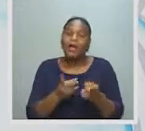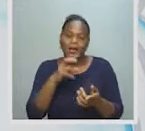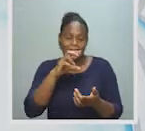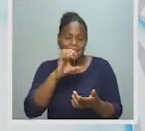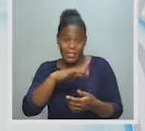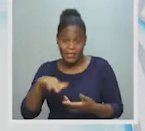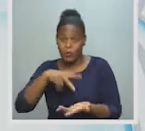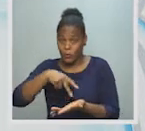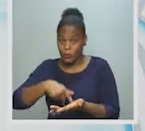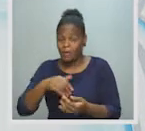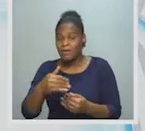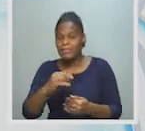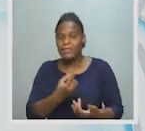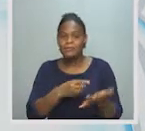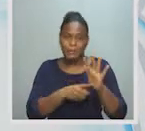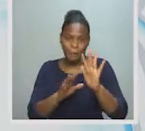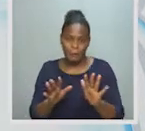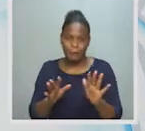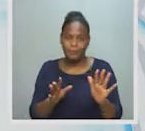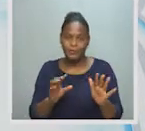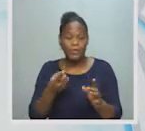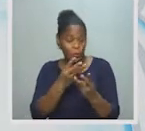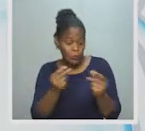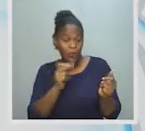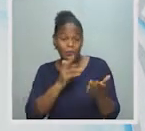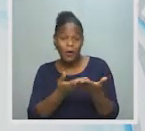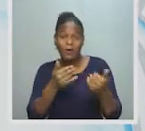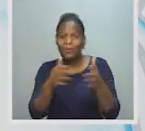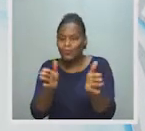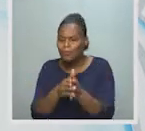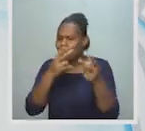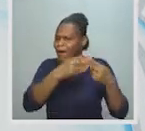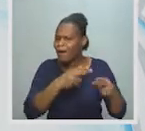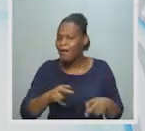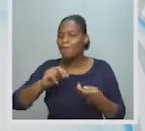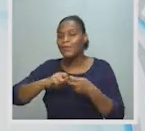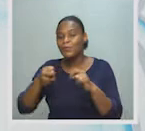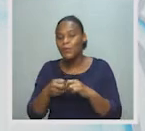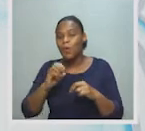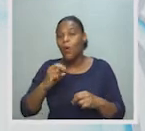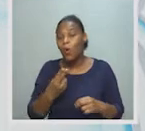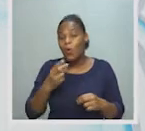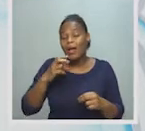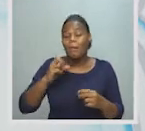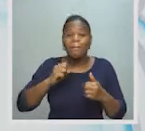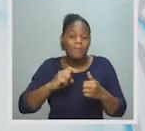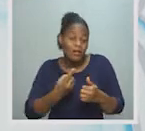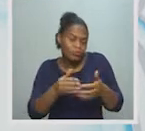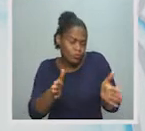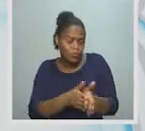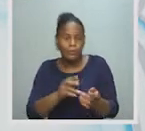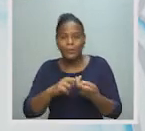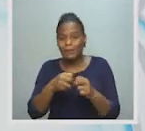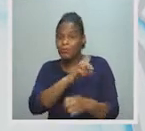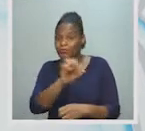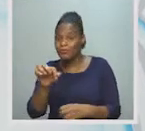a ciência e a tecnologia seria tipo a solução para vários problemas, ou, quiçá, para